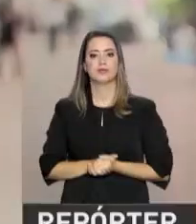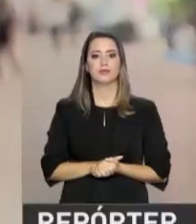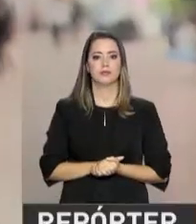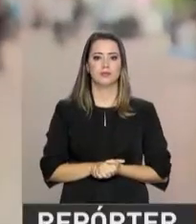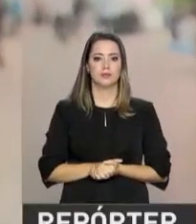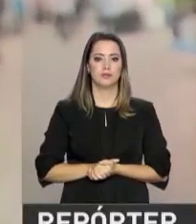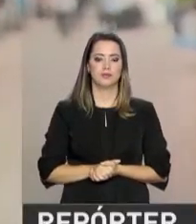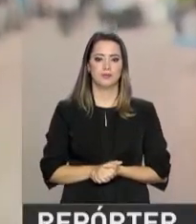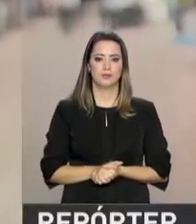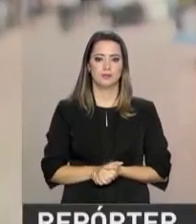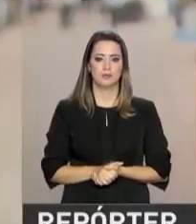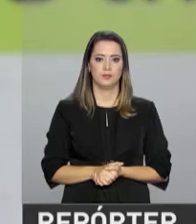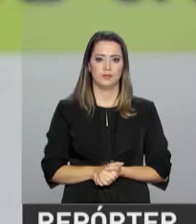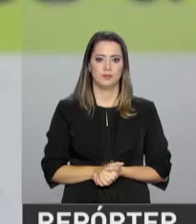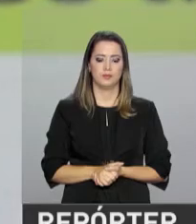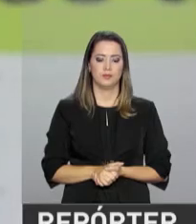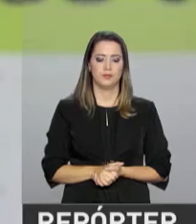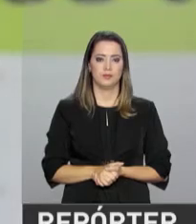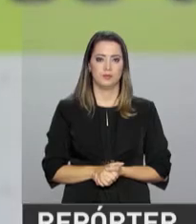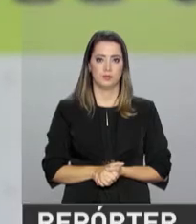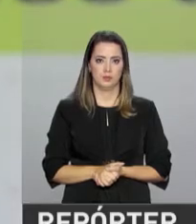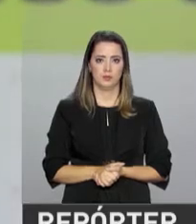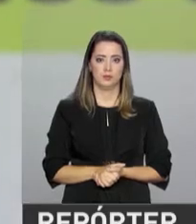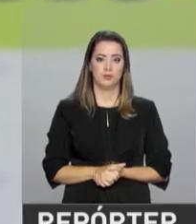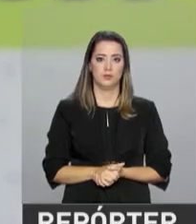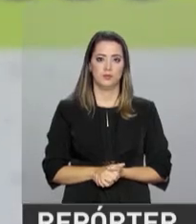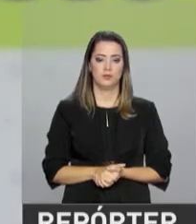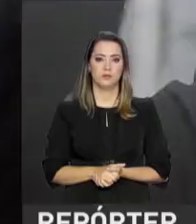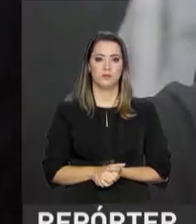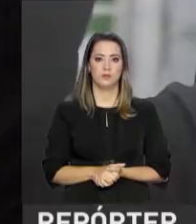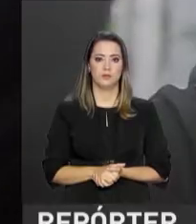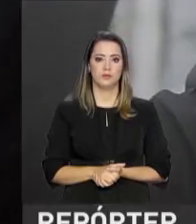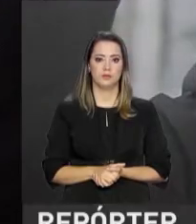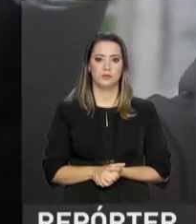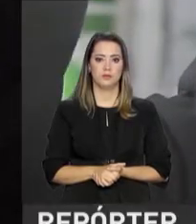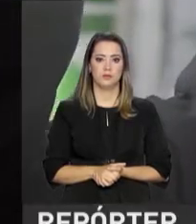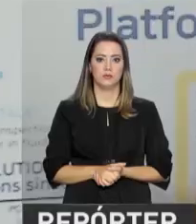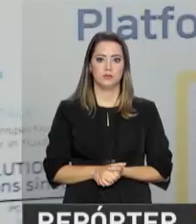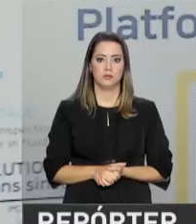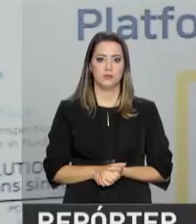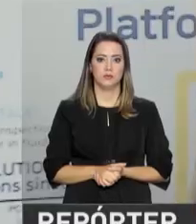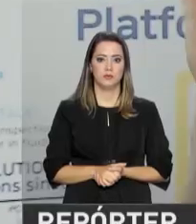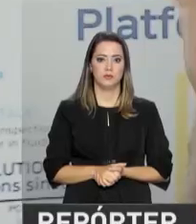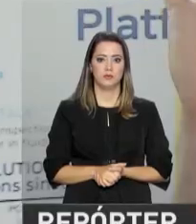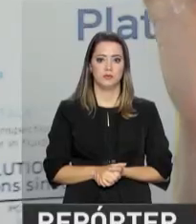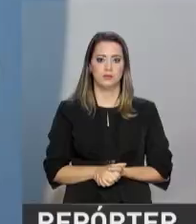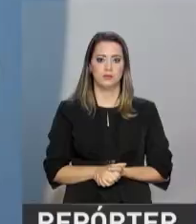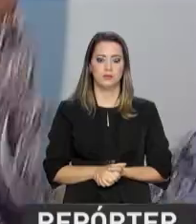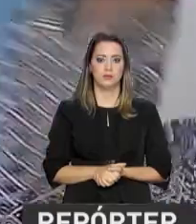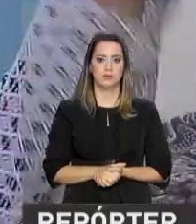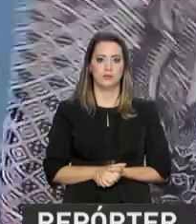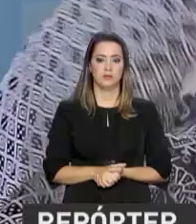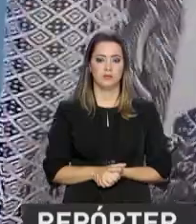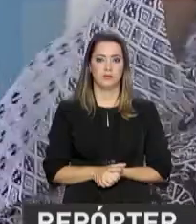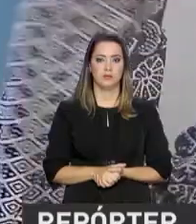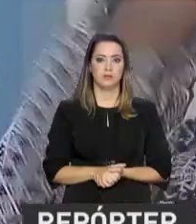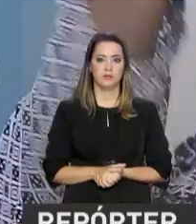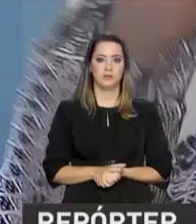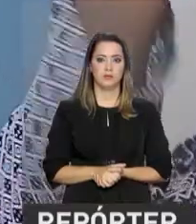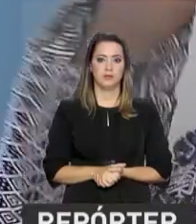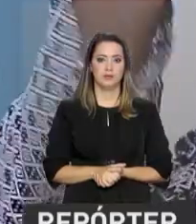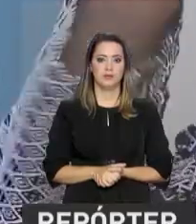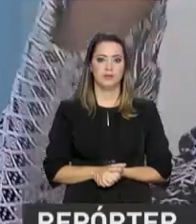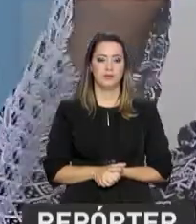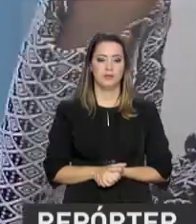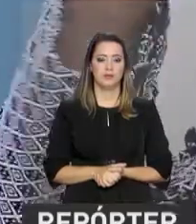mas e lama shalom lei do leão leão chá o povo